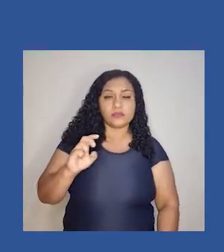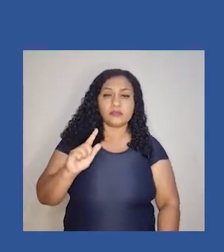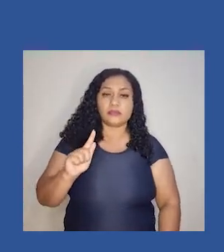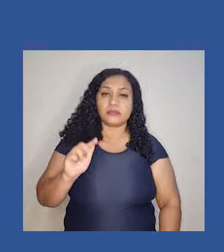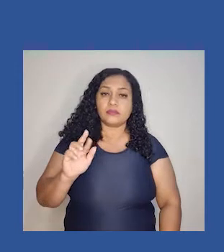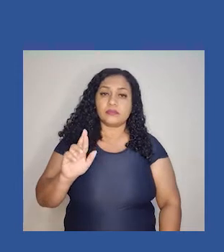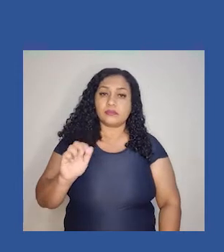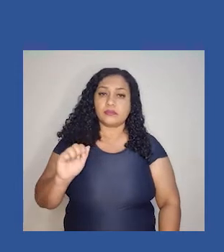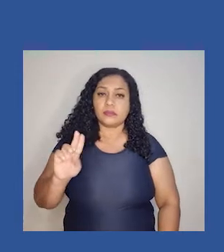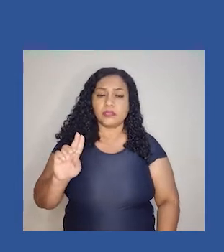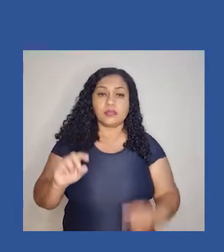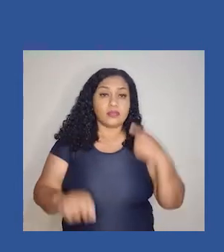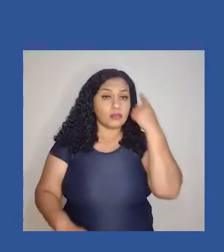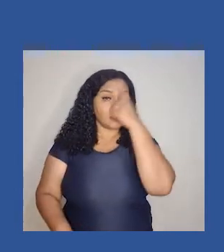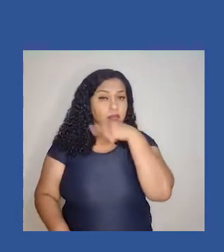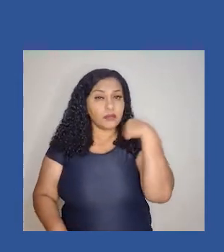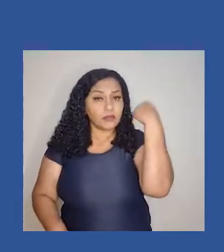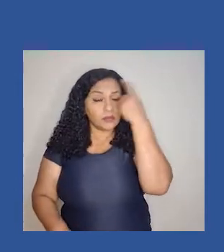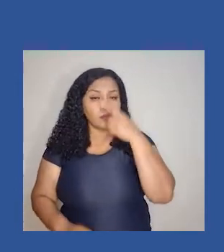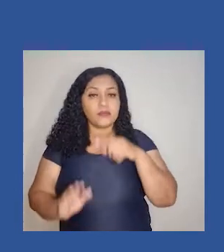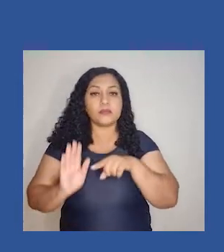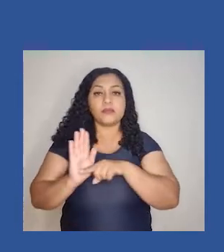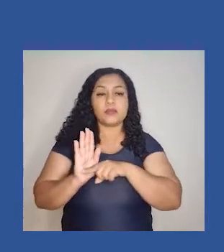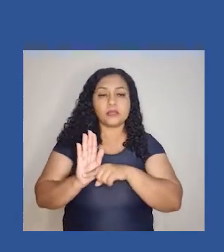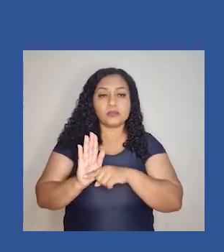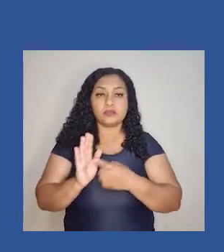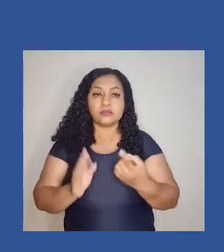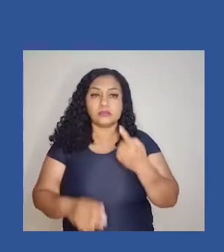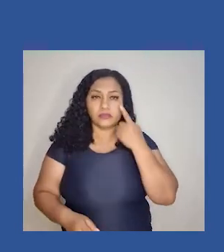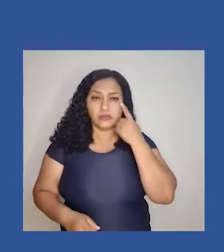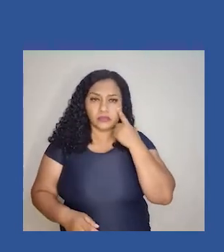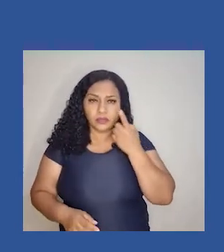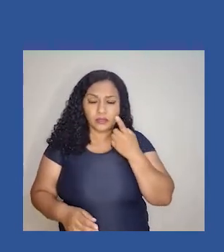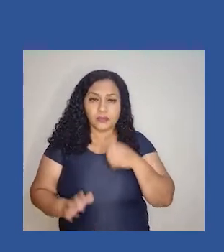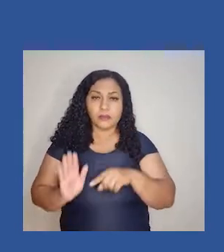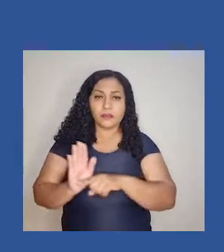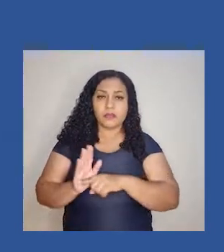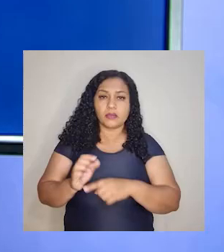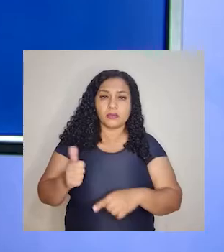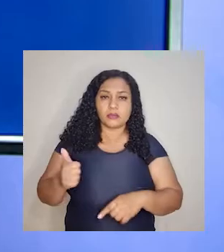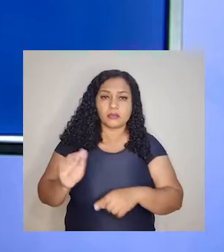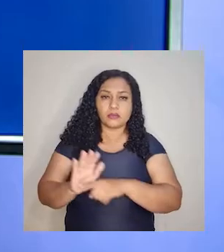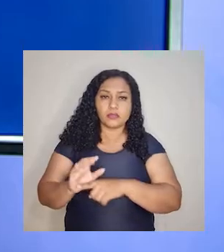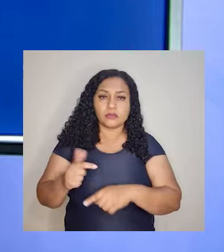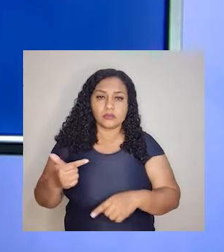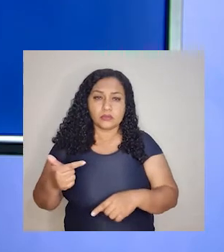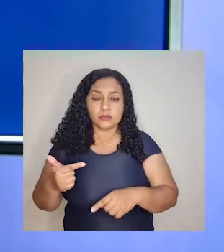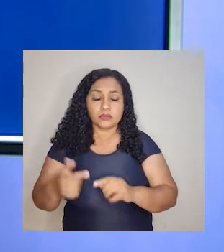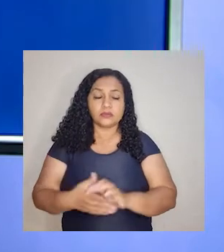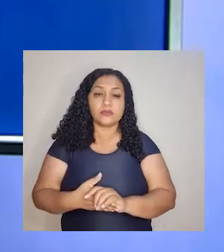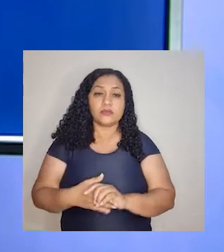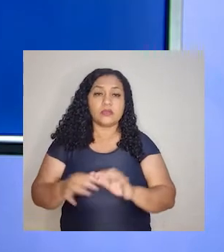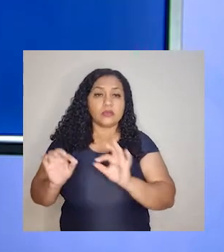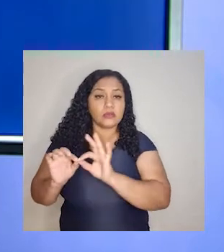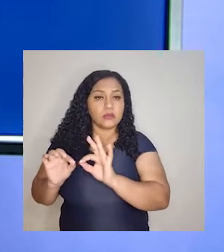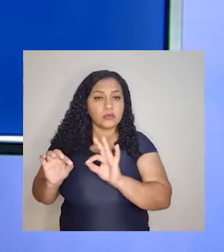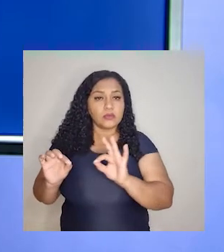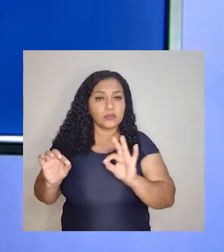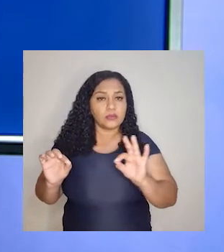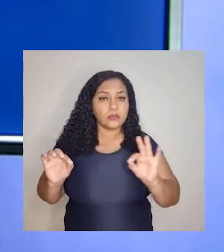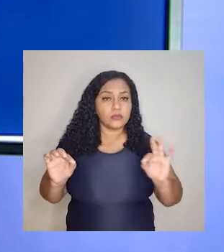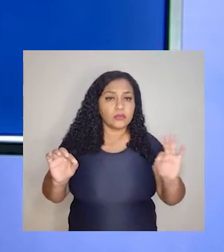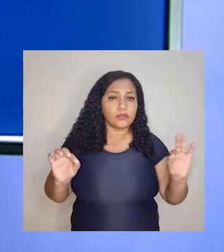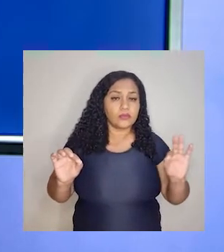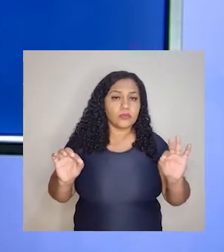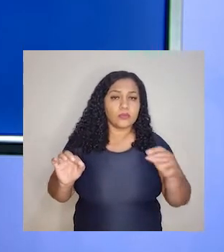Eu tenho 15 graus a cada hora então o que acontece eu vou diminuindo tão vendo aqui ó -1